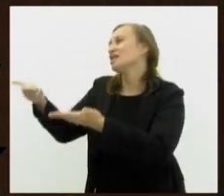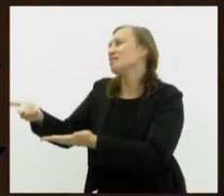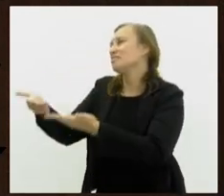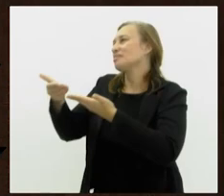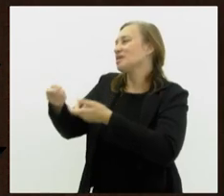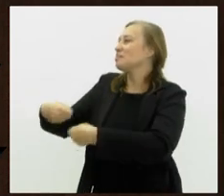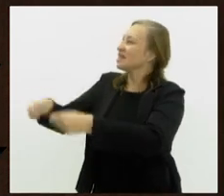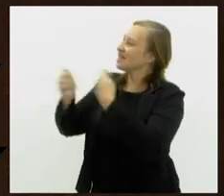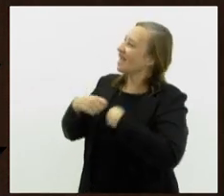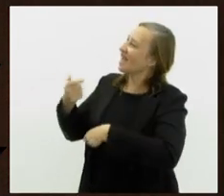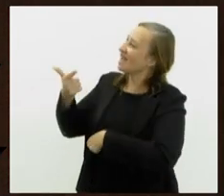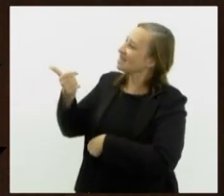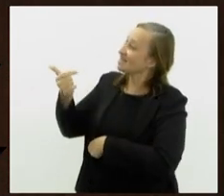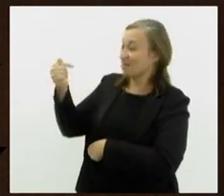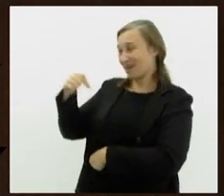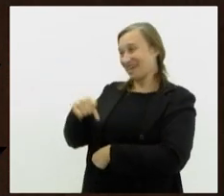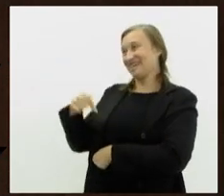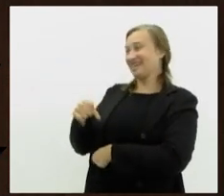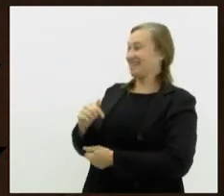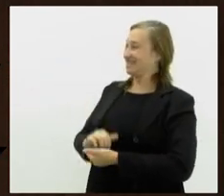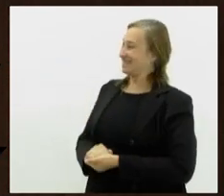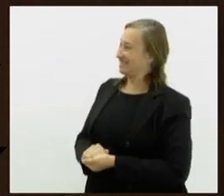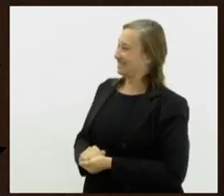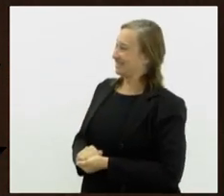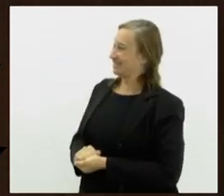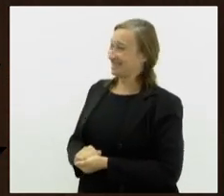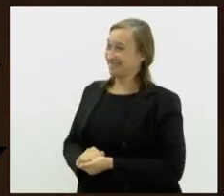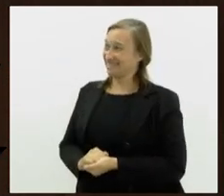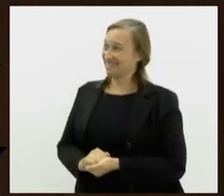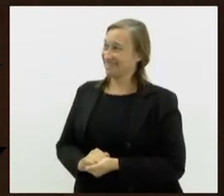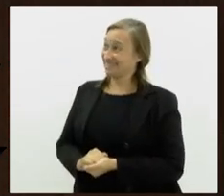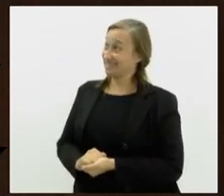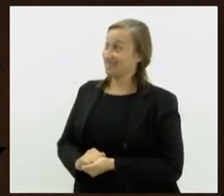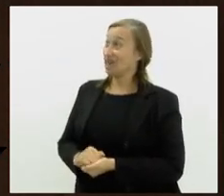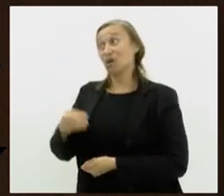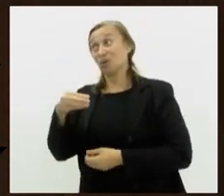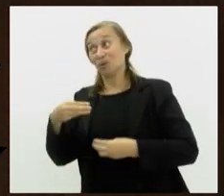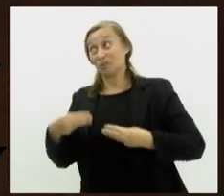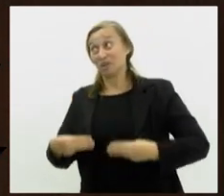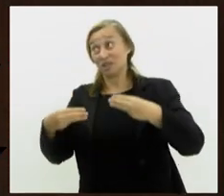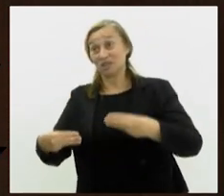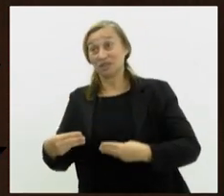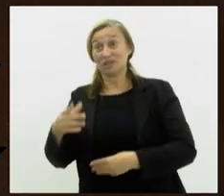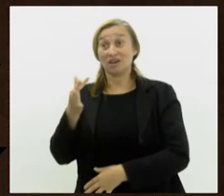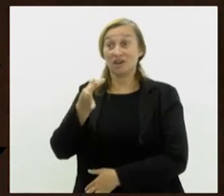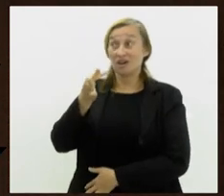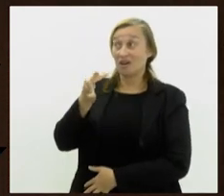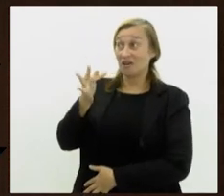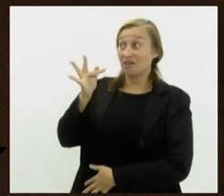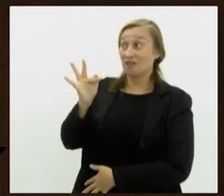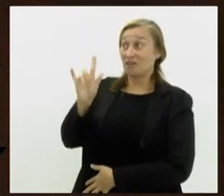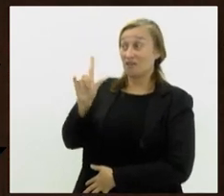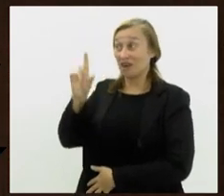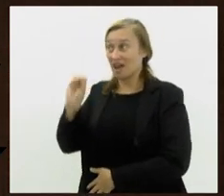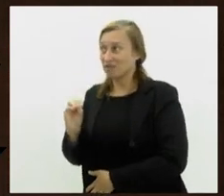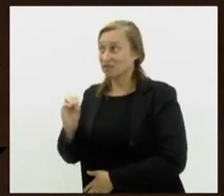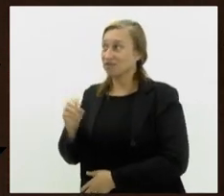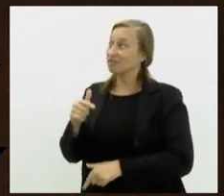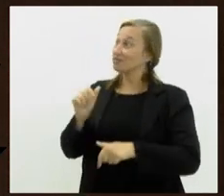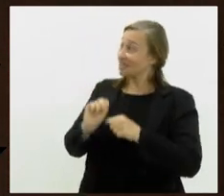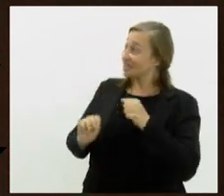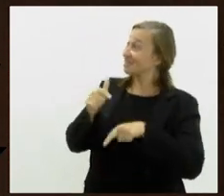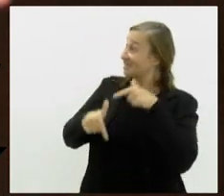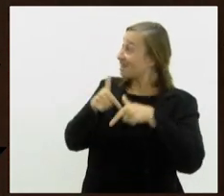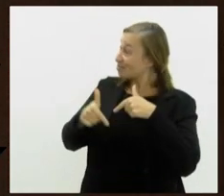suas armas aqui embaixo para o ministro Flávio Dino fazer o trabalho